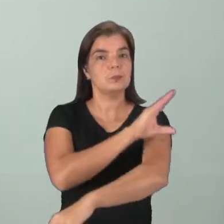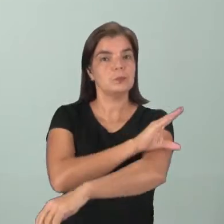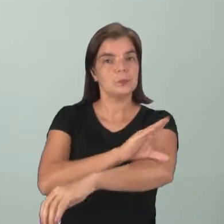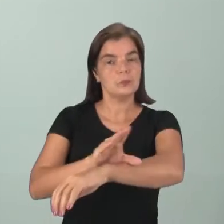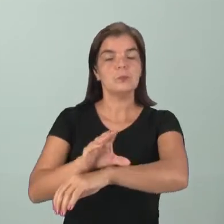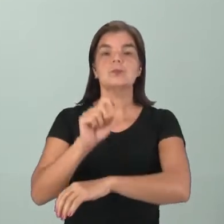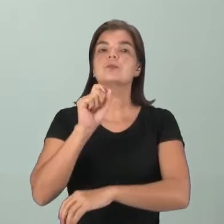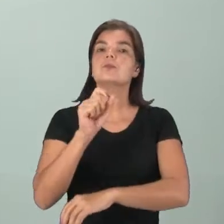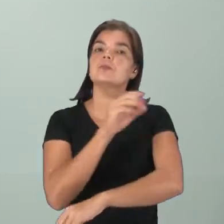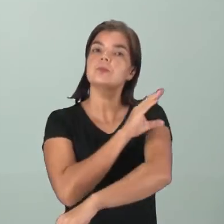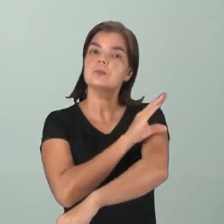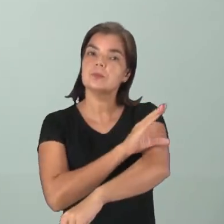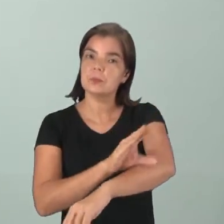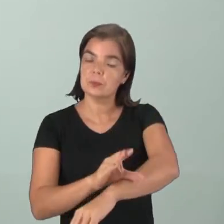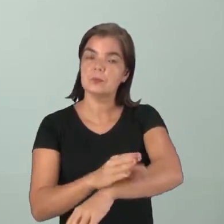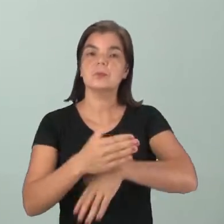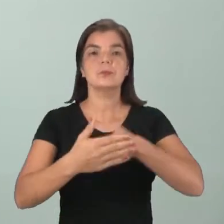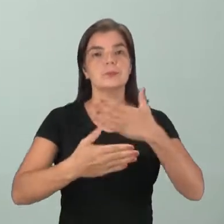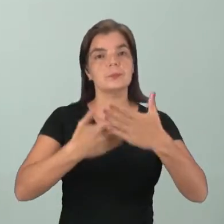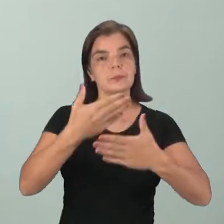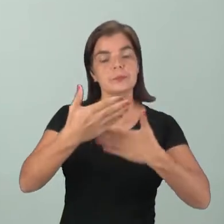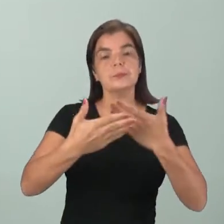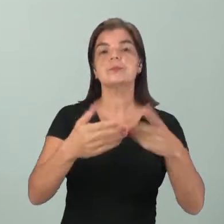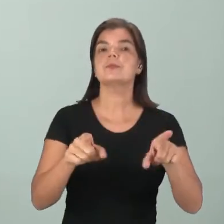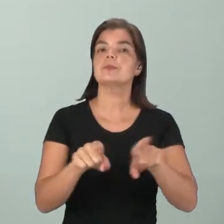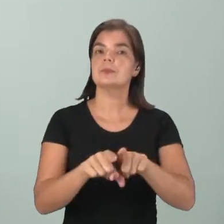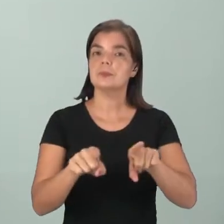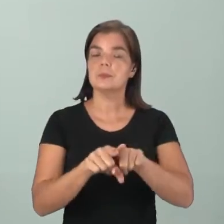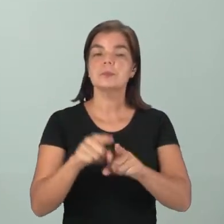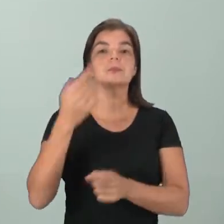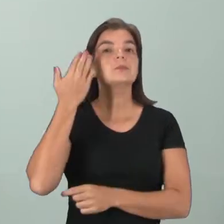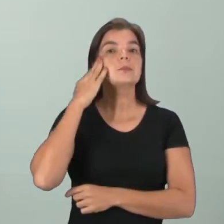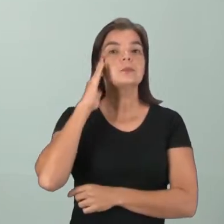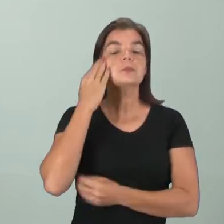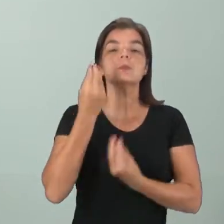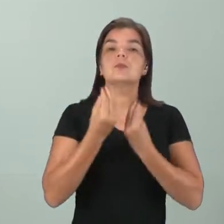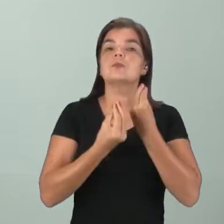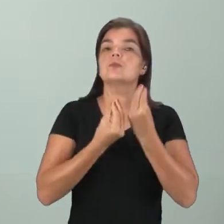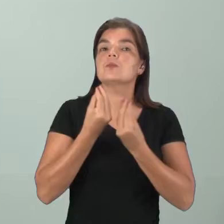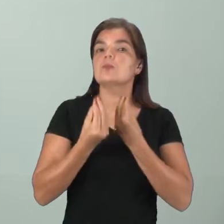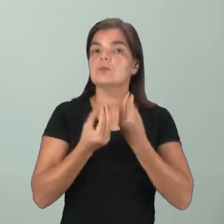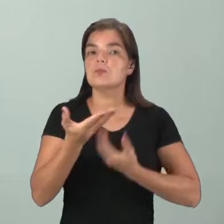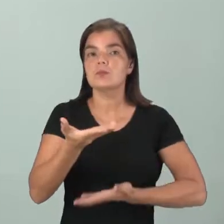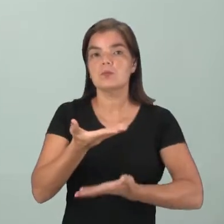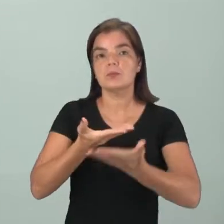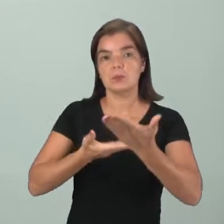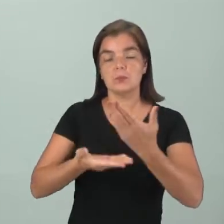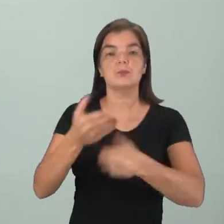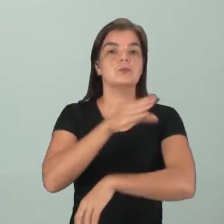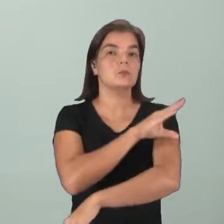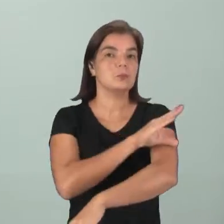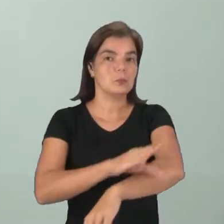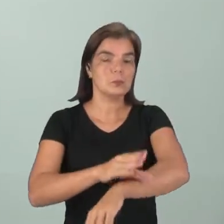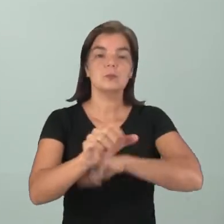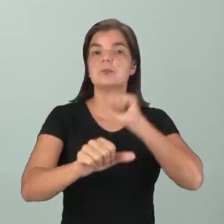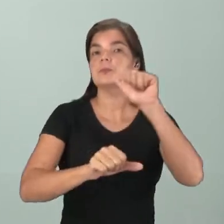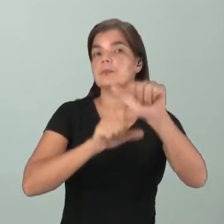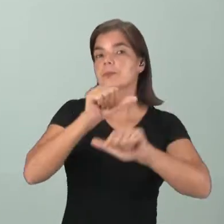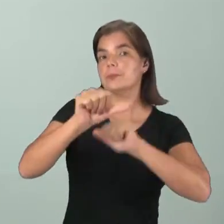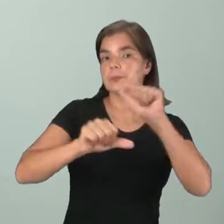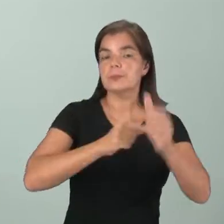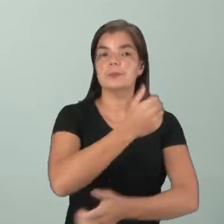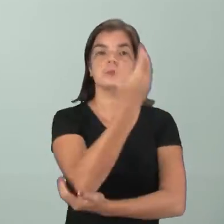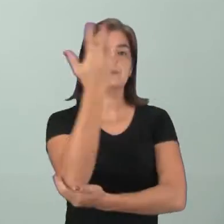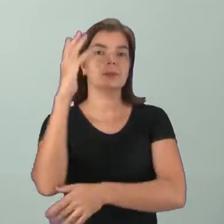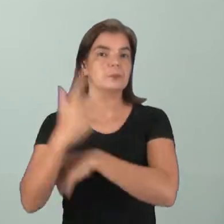estudar um pouquinho da cultura, o que é a cultura e esses processos culturais, e entender qual que é a relação entre